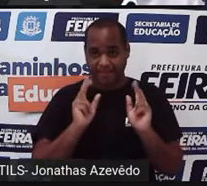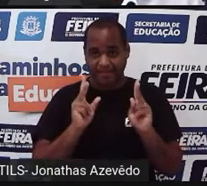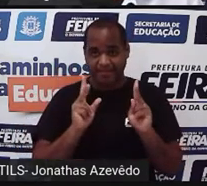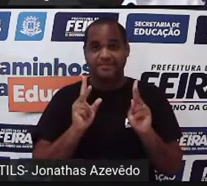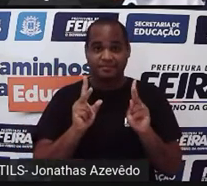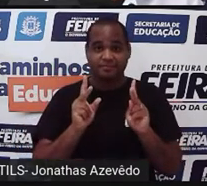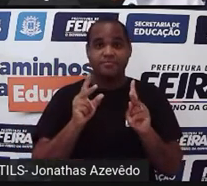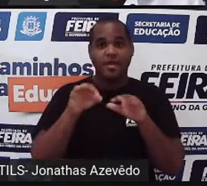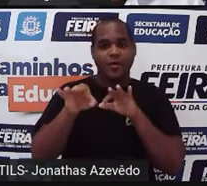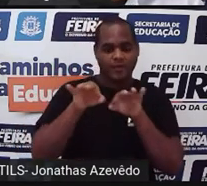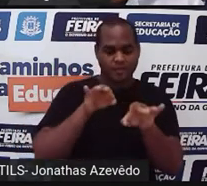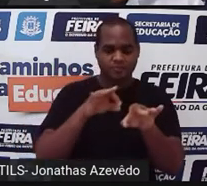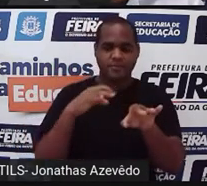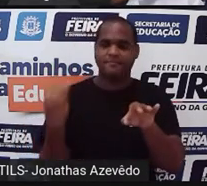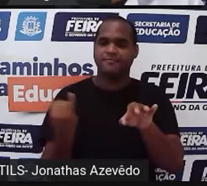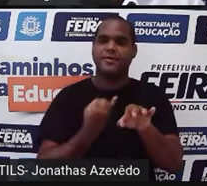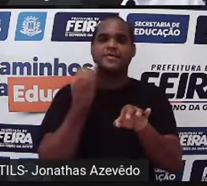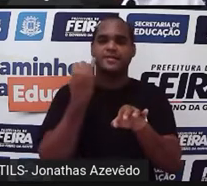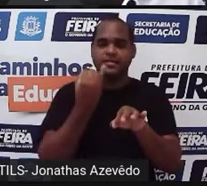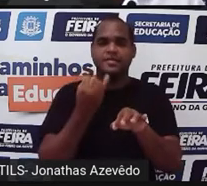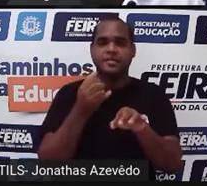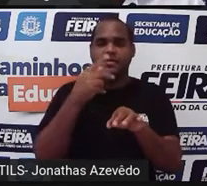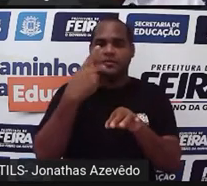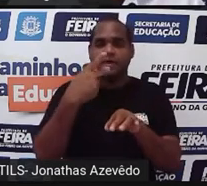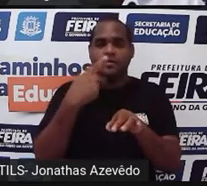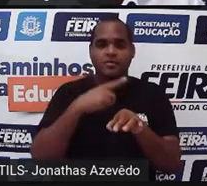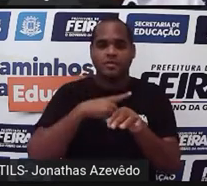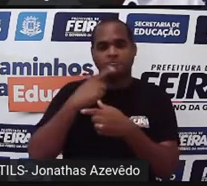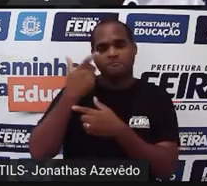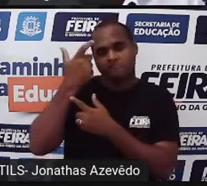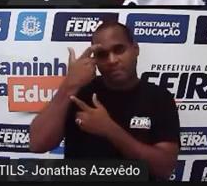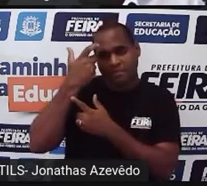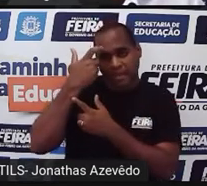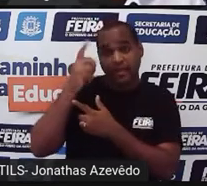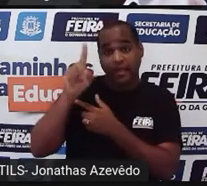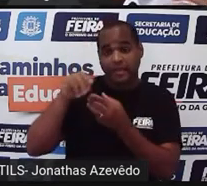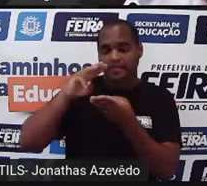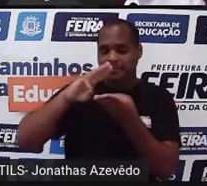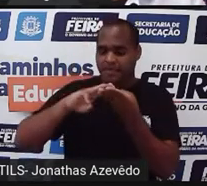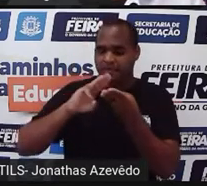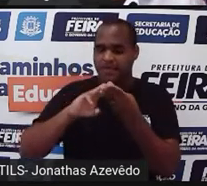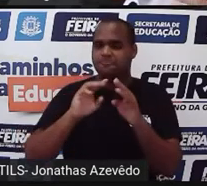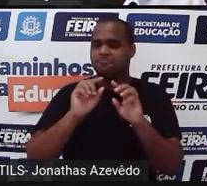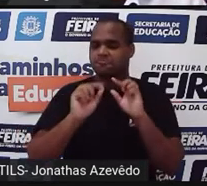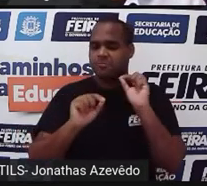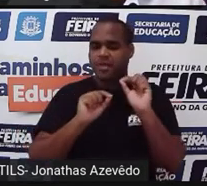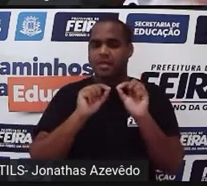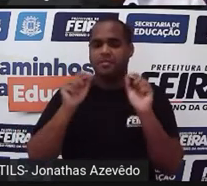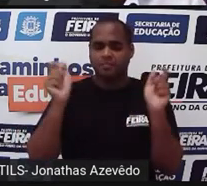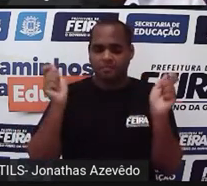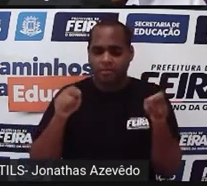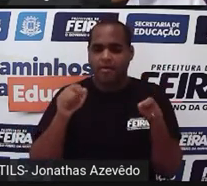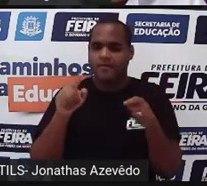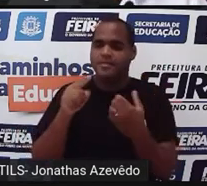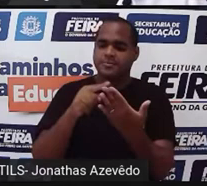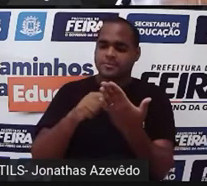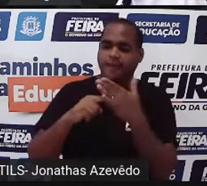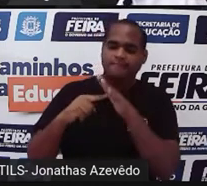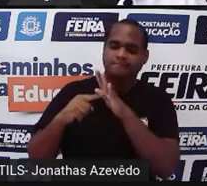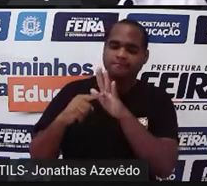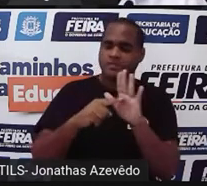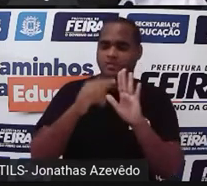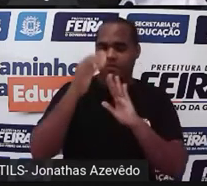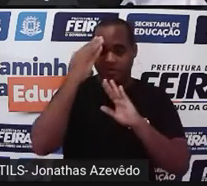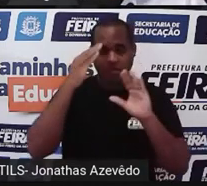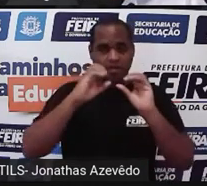que a organização, ela é muito importante quando a gente pensa em matemática, porque ela vai nos ajudar a entender,